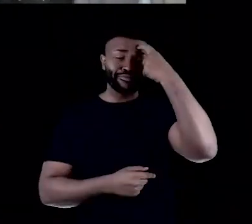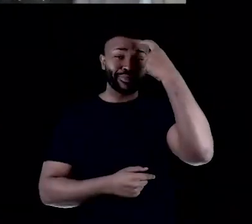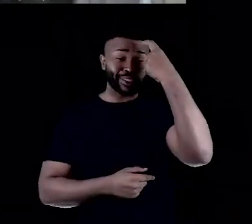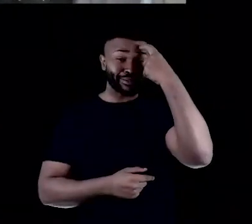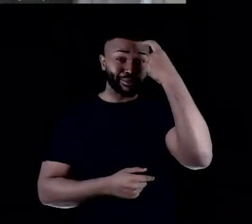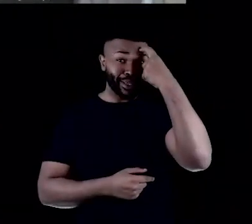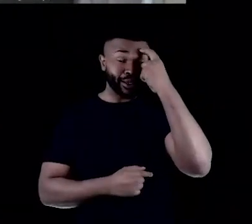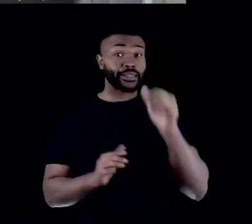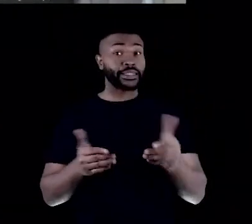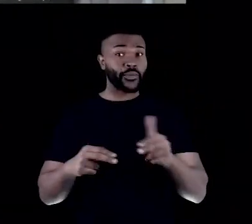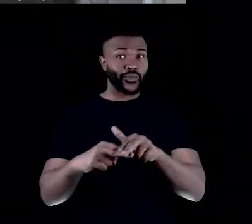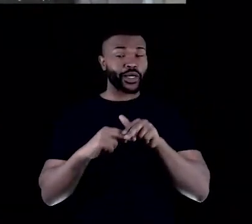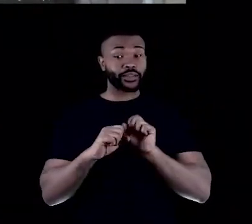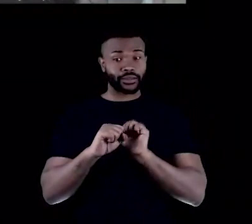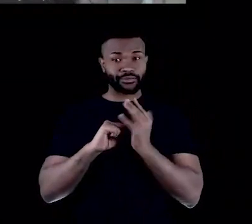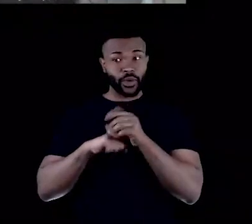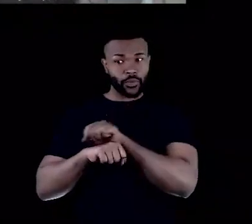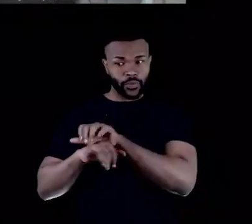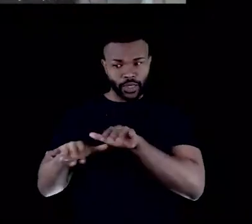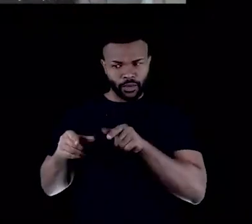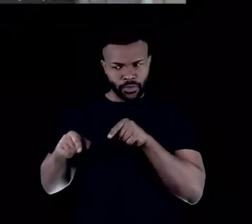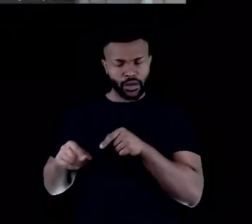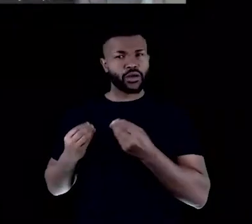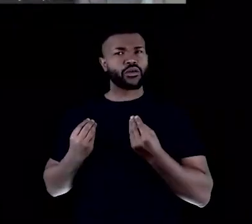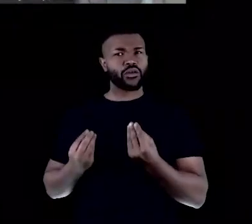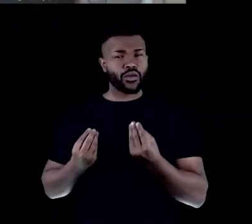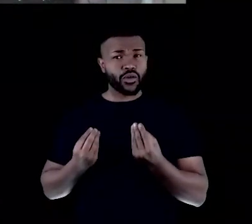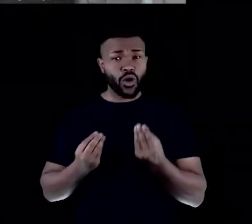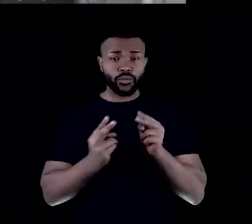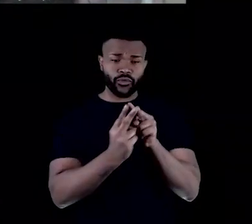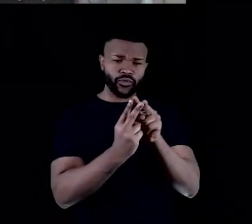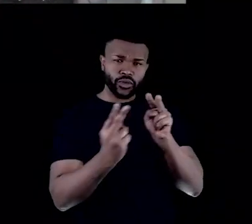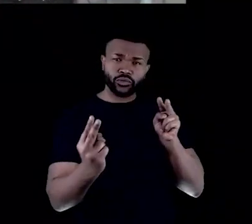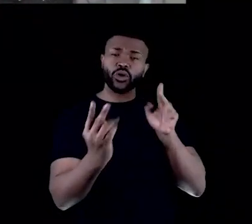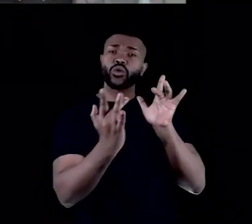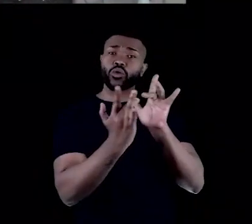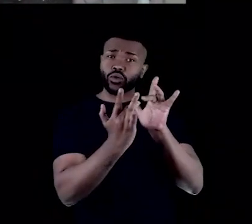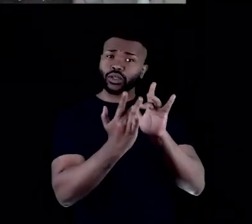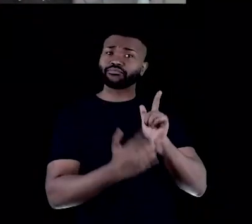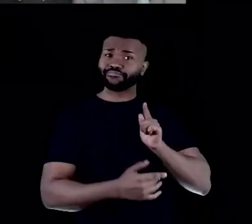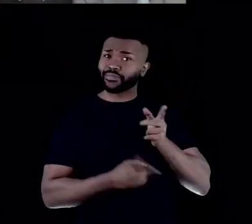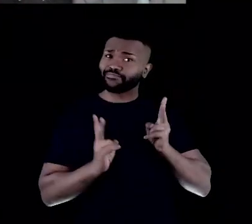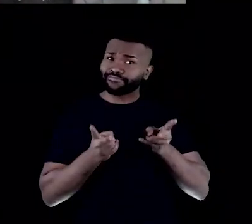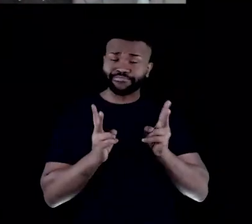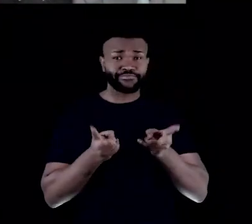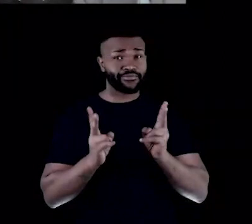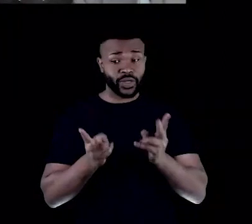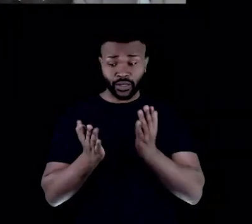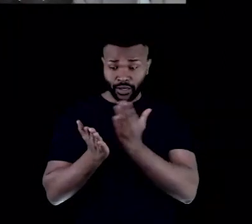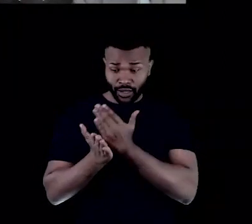louca de se pensar. E nesse tempo de pandemia isso ficou gritante, como a virtualização das relações é presente,